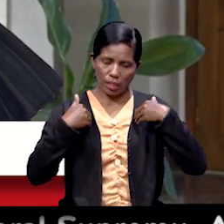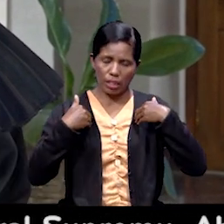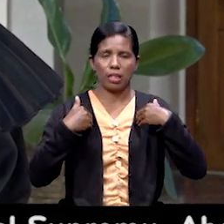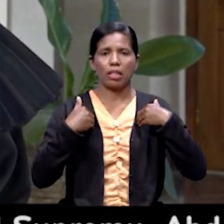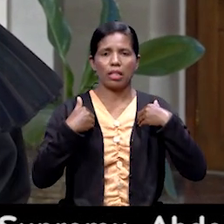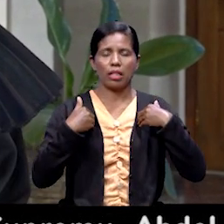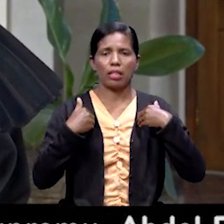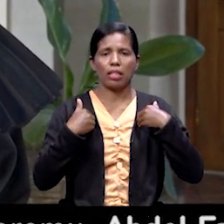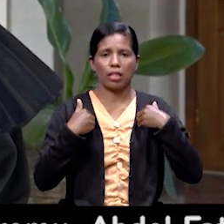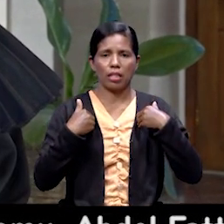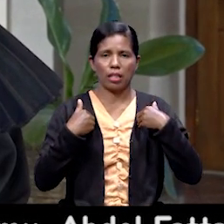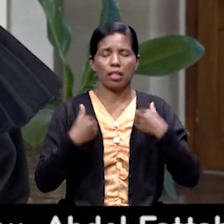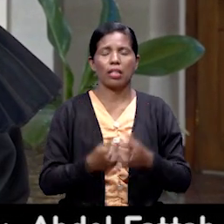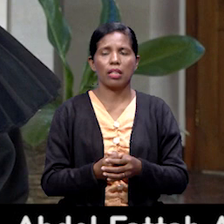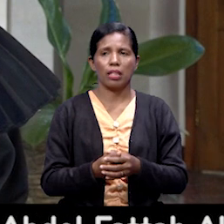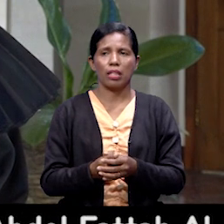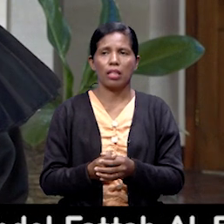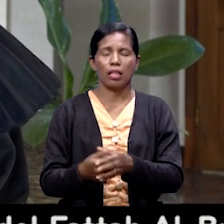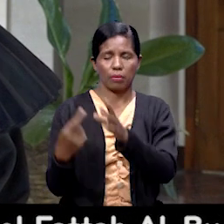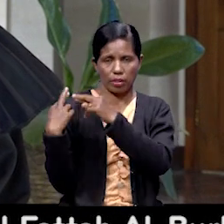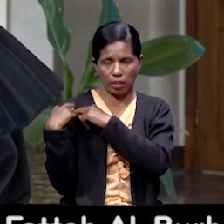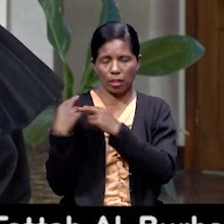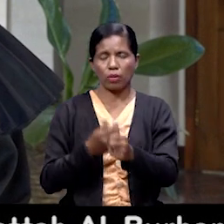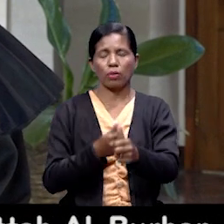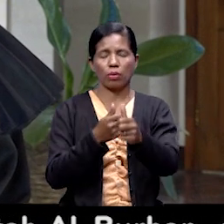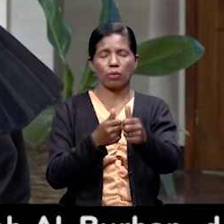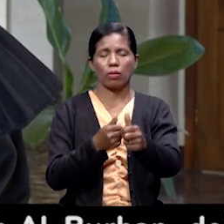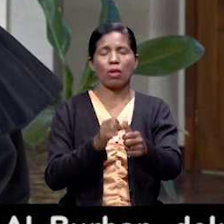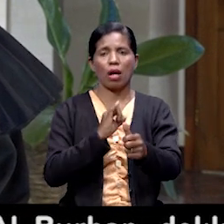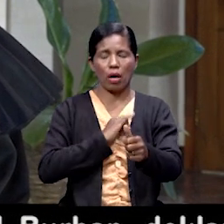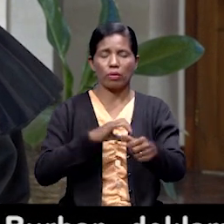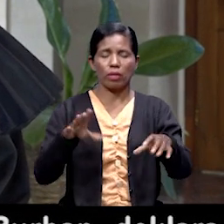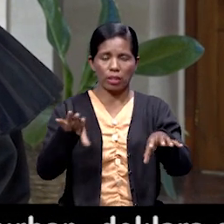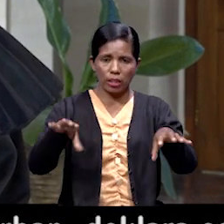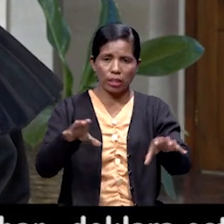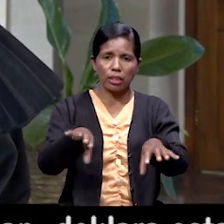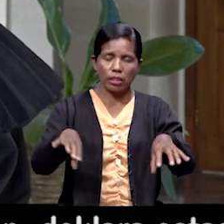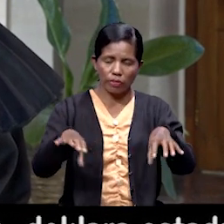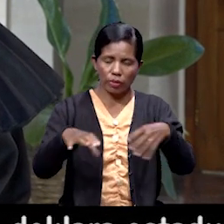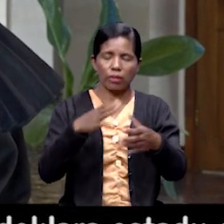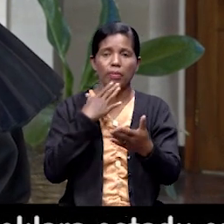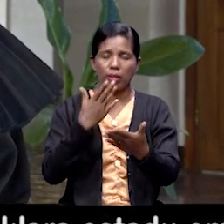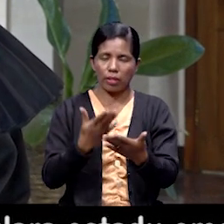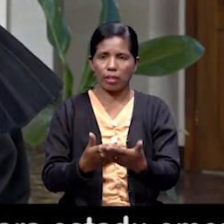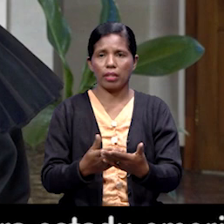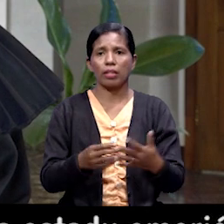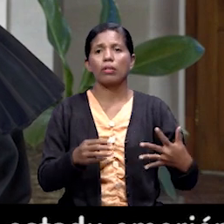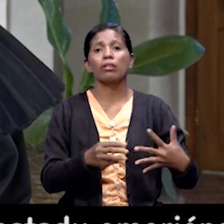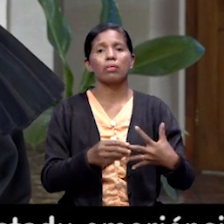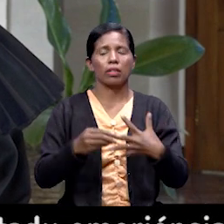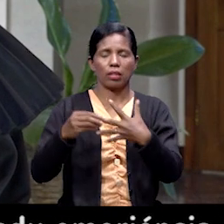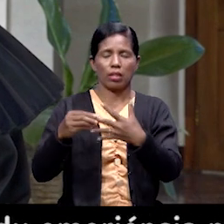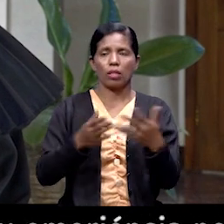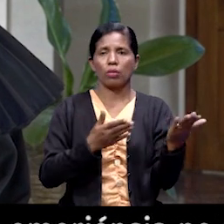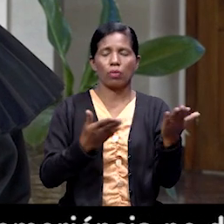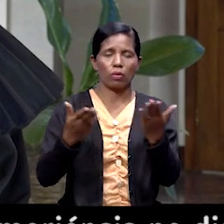o cargo de ohim ao simo e o serviço de dia e liliu a tu lore